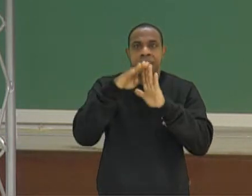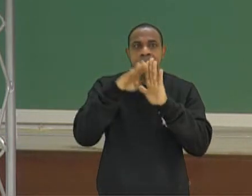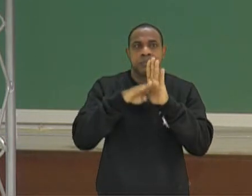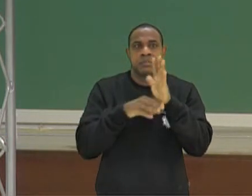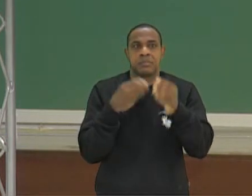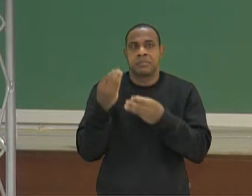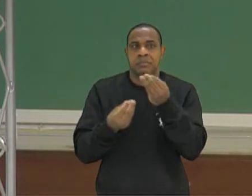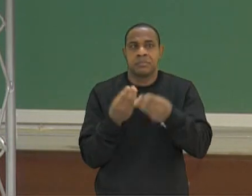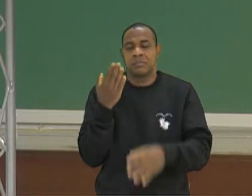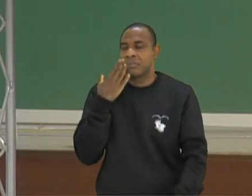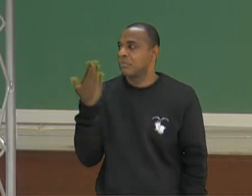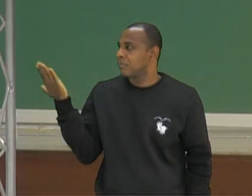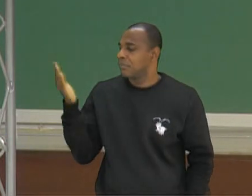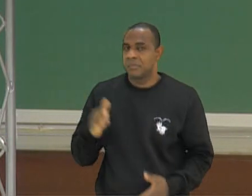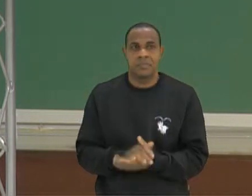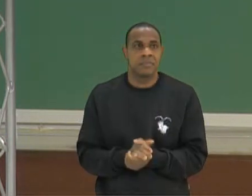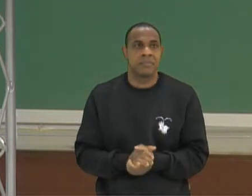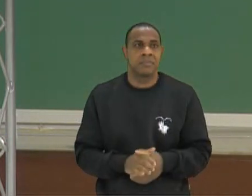A RIC TV